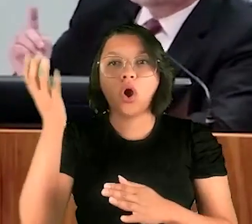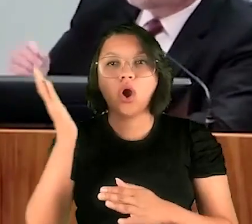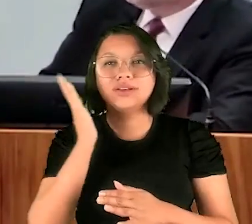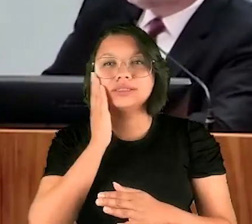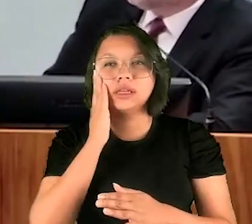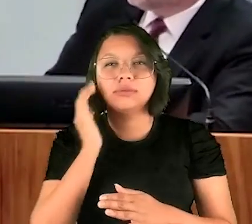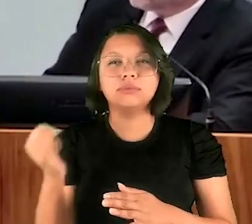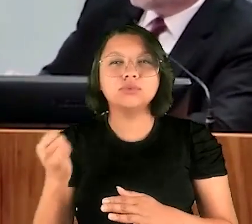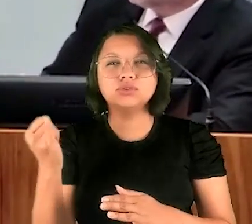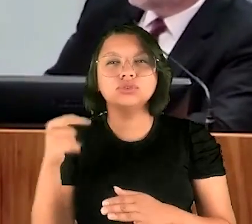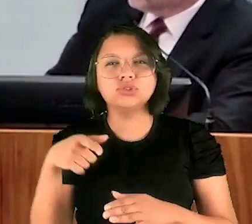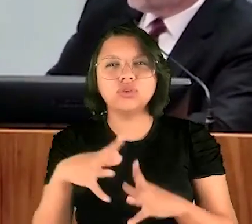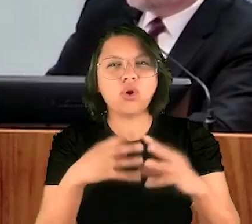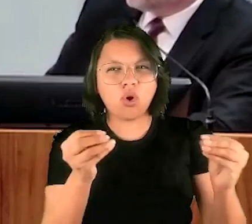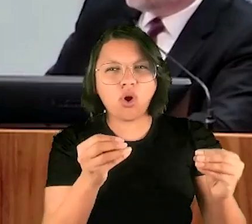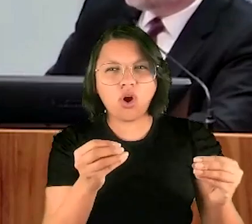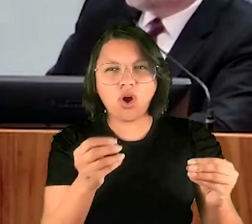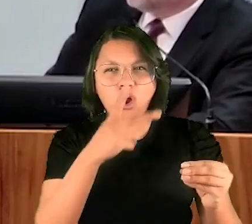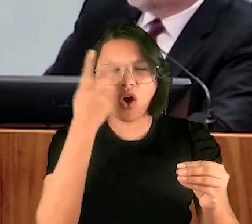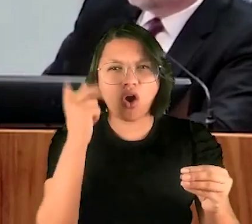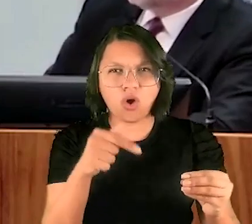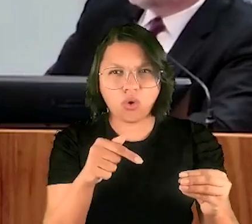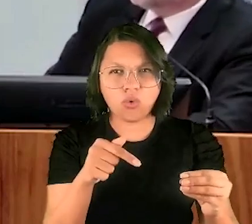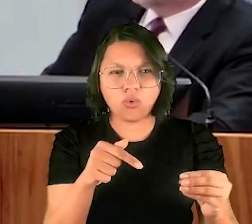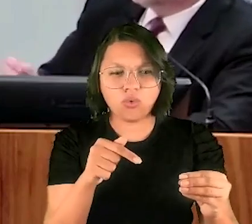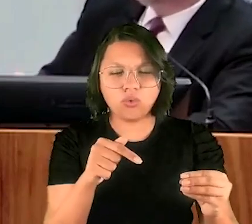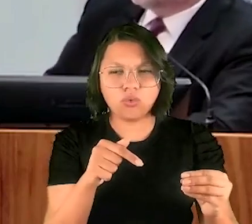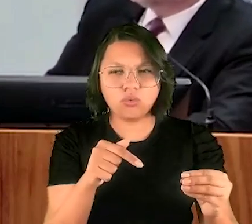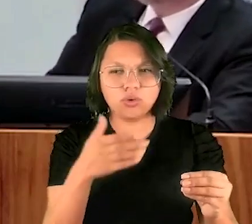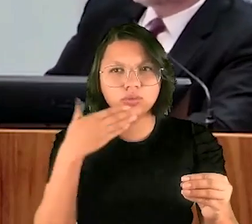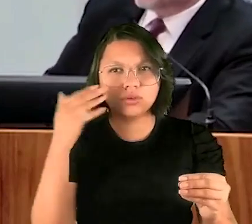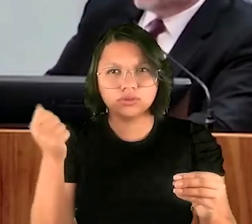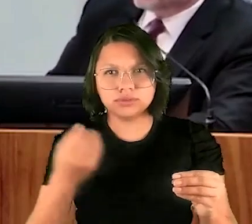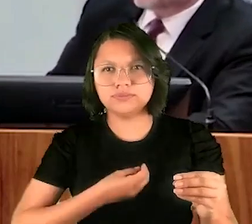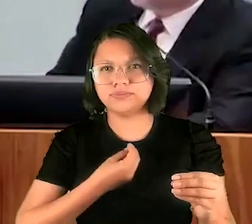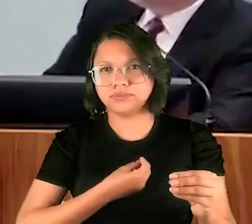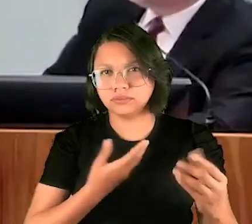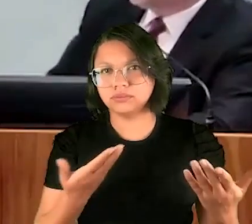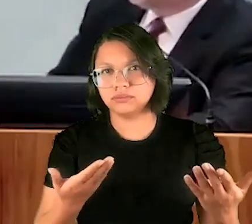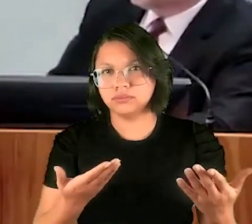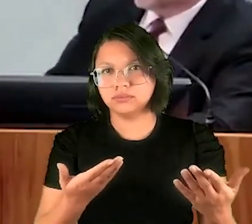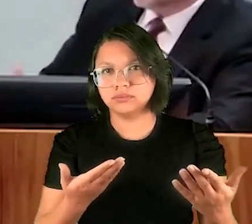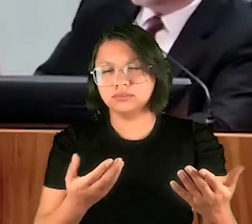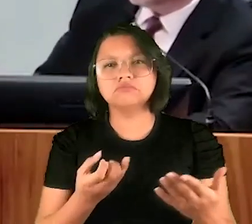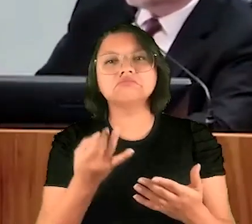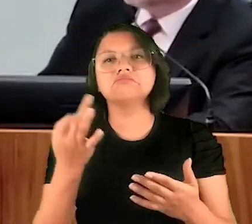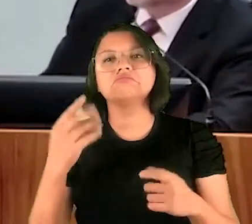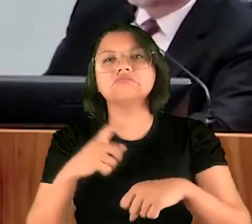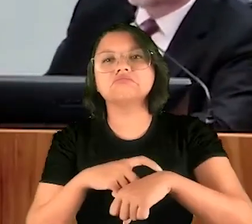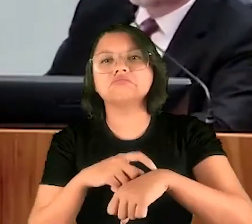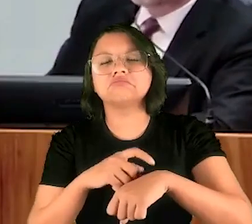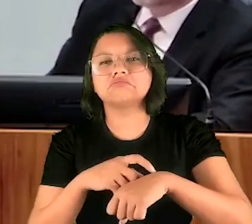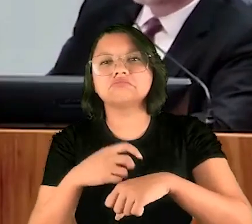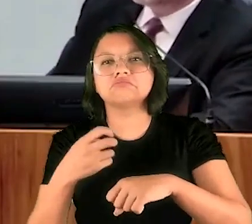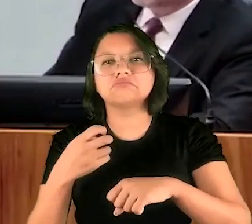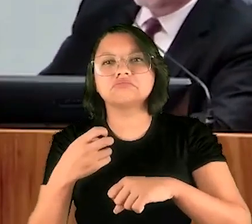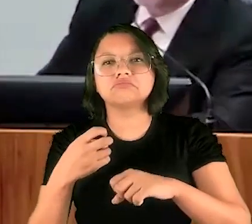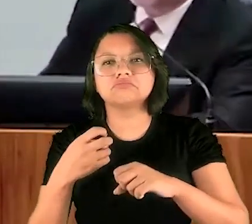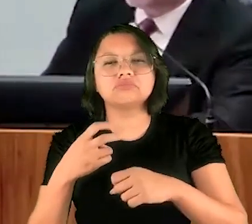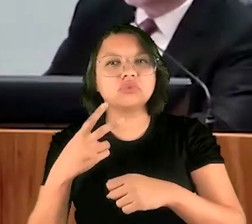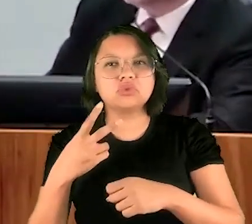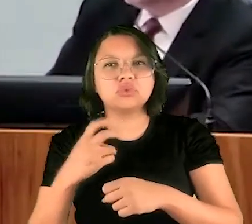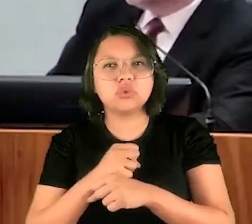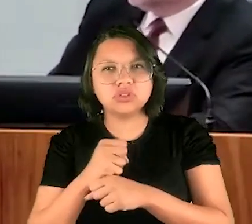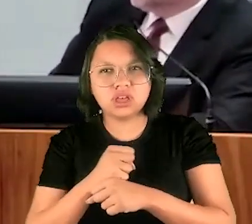bom, qual é o benefício? Isso aqui vai curar o paciente? Isso aqui vai melhorar a sobrevida também? Vai melhorar quanto tempo? É 2 anos que ele vai viver mais ou ele vai